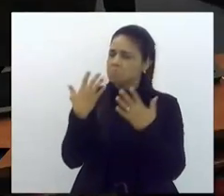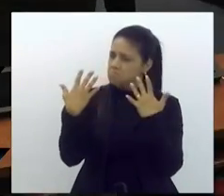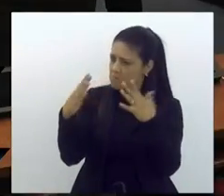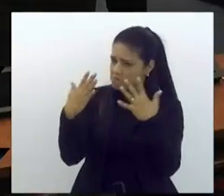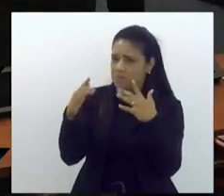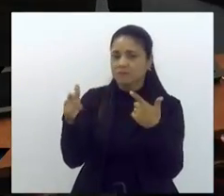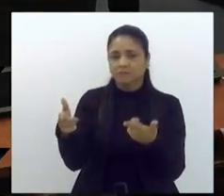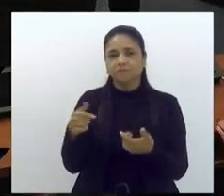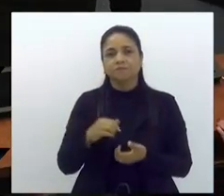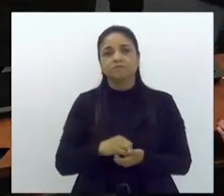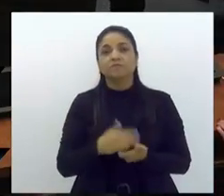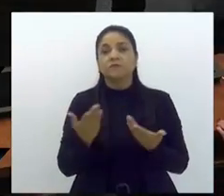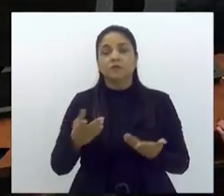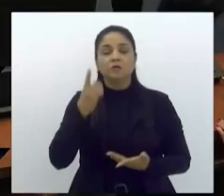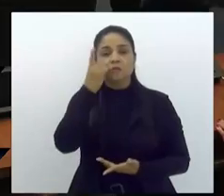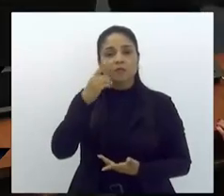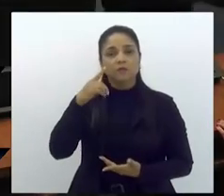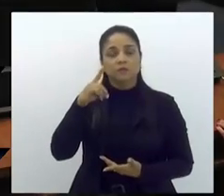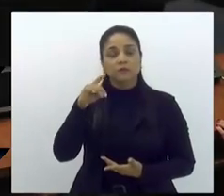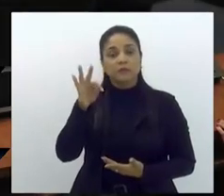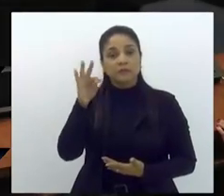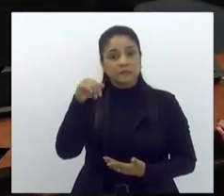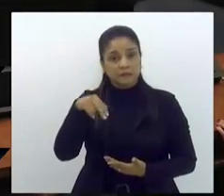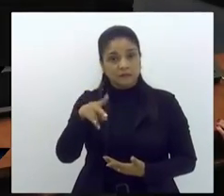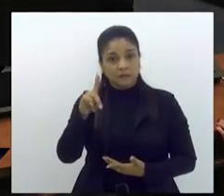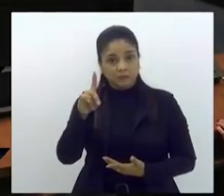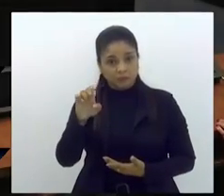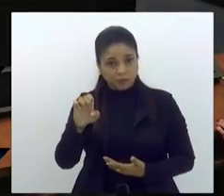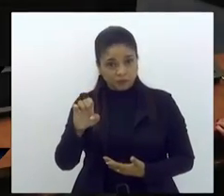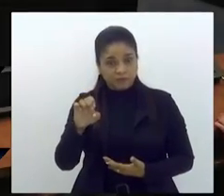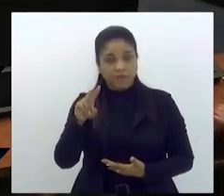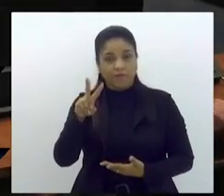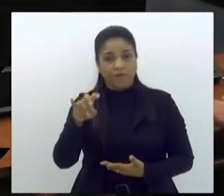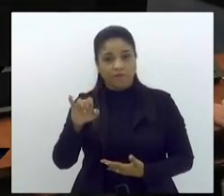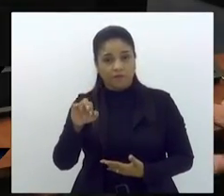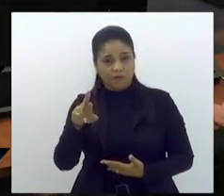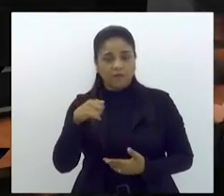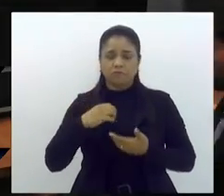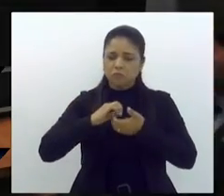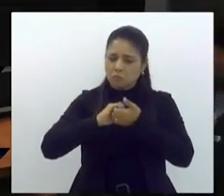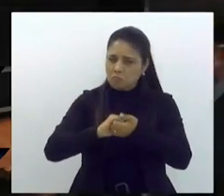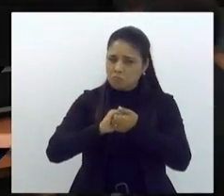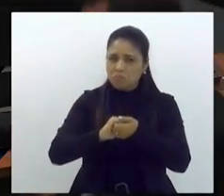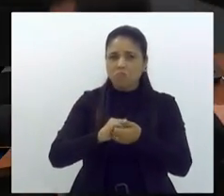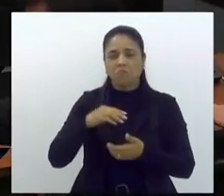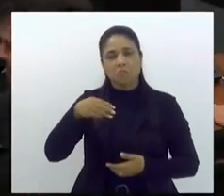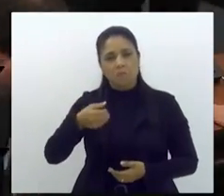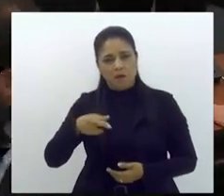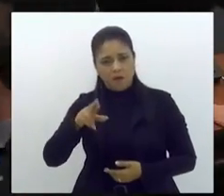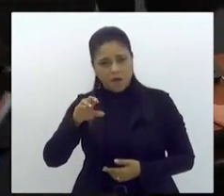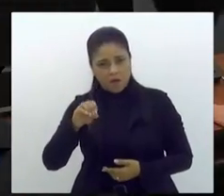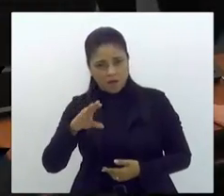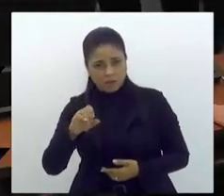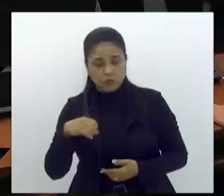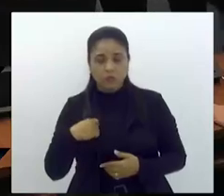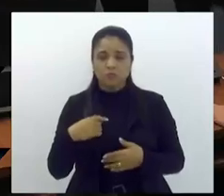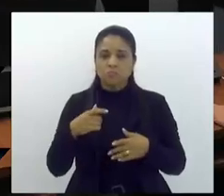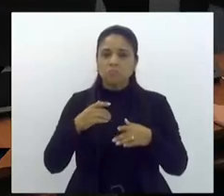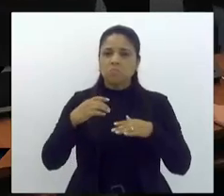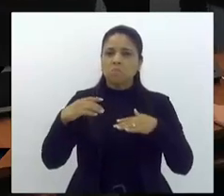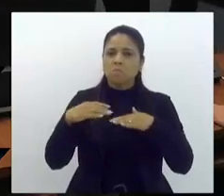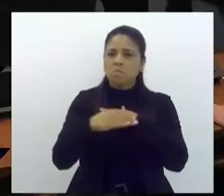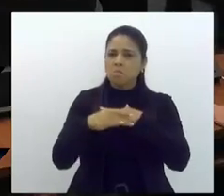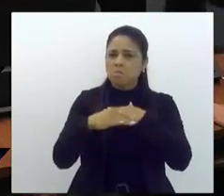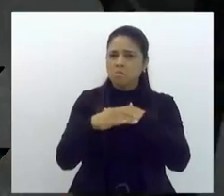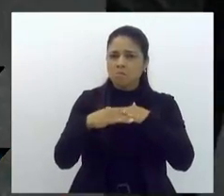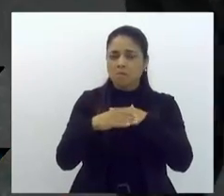Deputado Tande Vieira por favor Presidente só para cumprimentar o deputado Márcio Alberto dizer que nós moradores de Resende